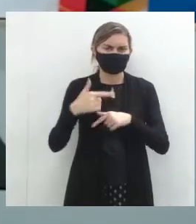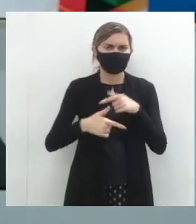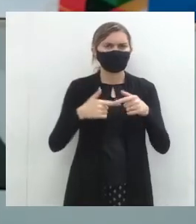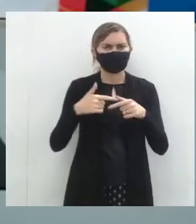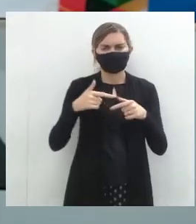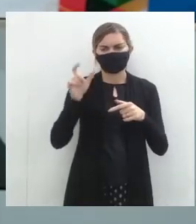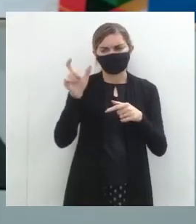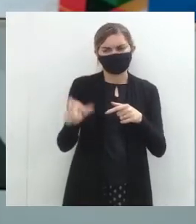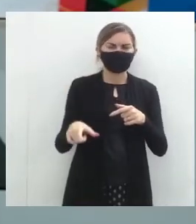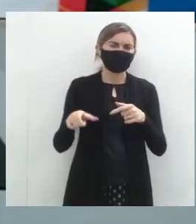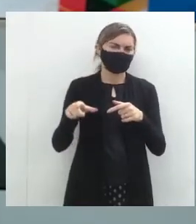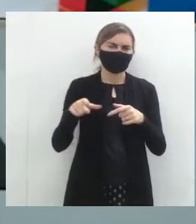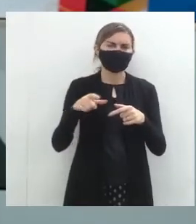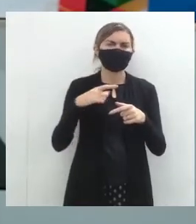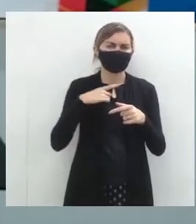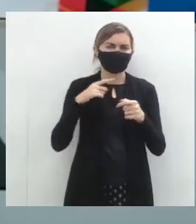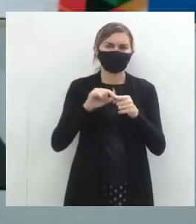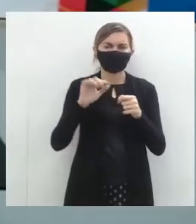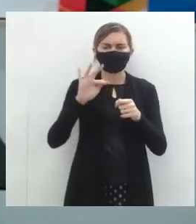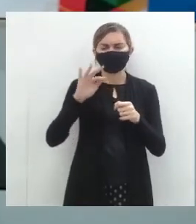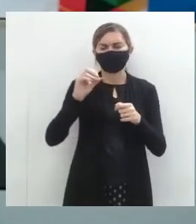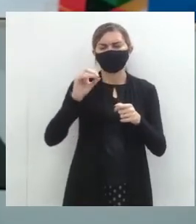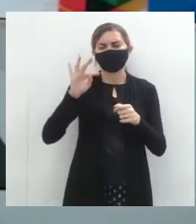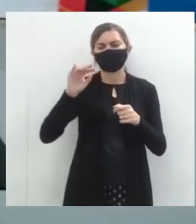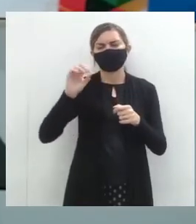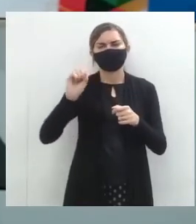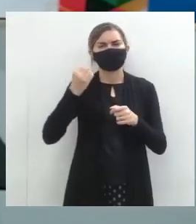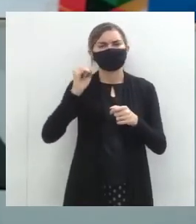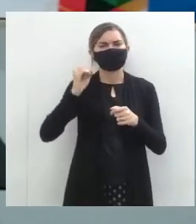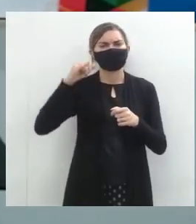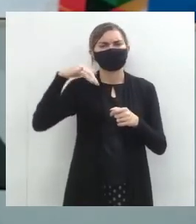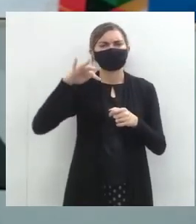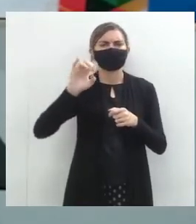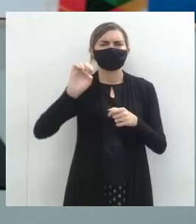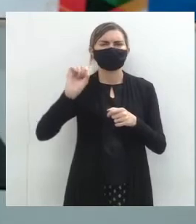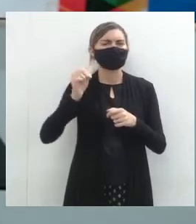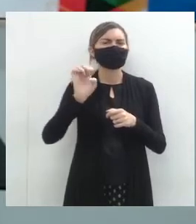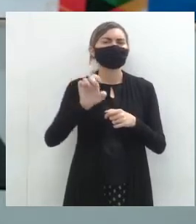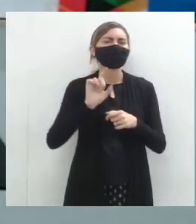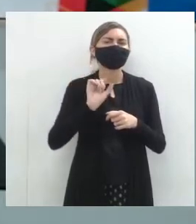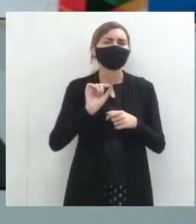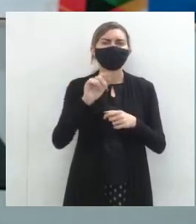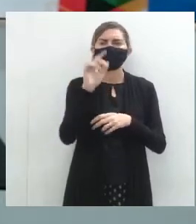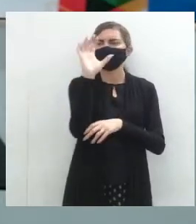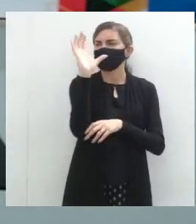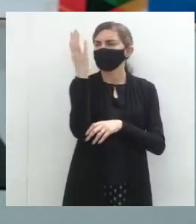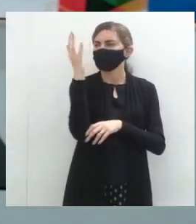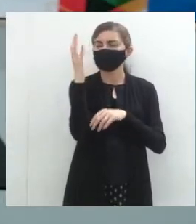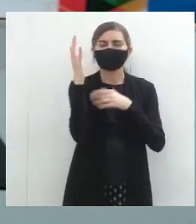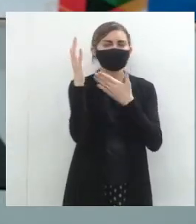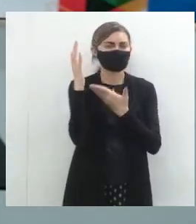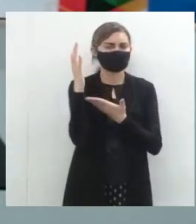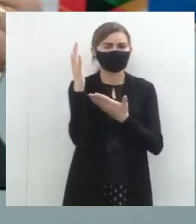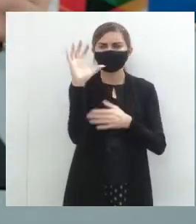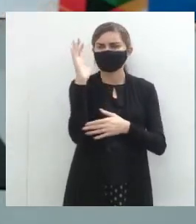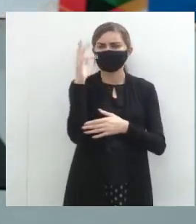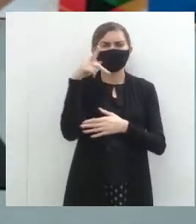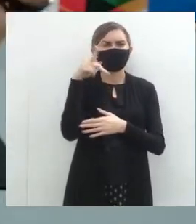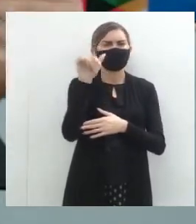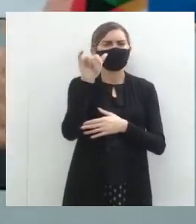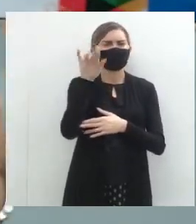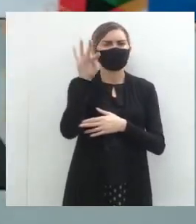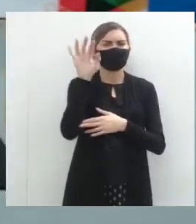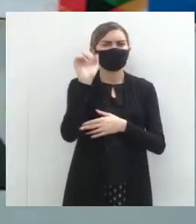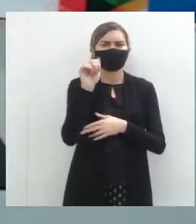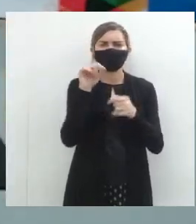seres que fazem fotossíntese... Ah, André, dá um exemplo aí de alguém que faz fotossíntese. Planta. Lembrem que a planta produz